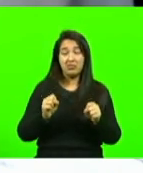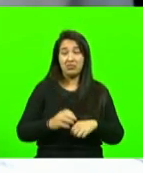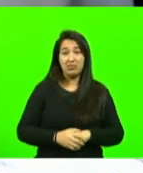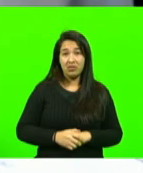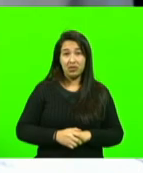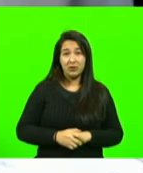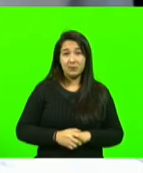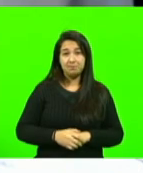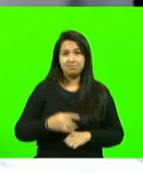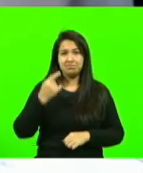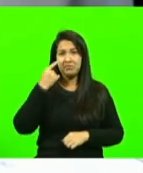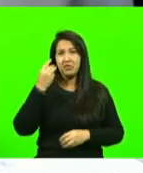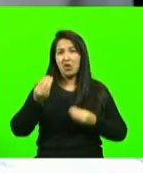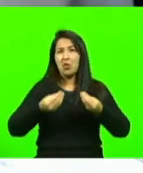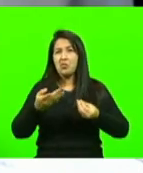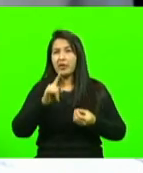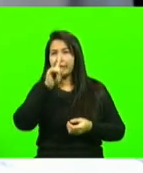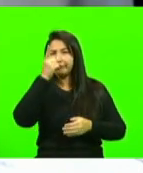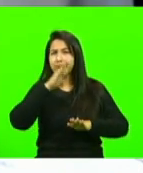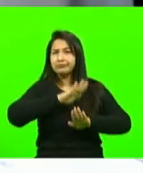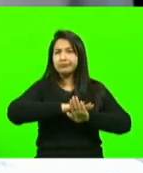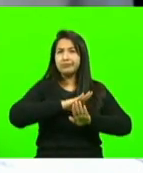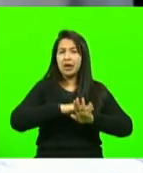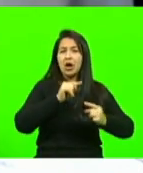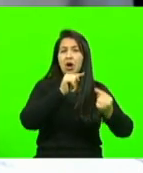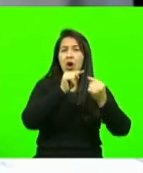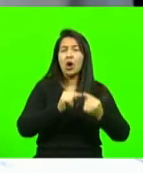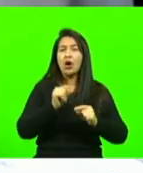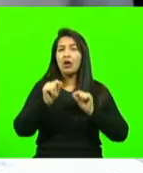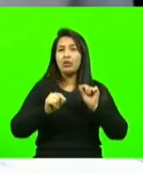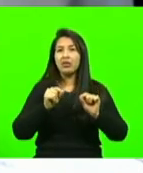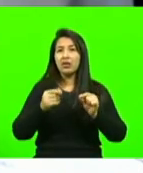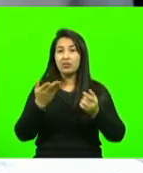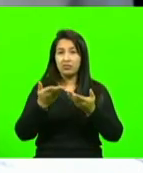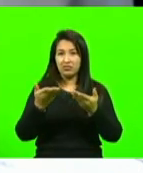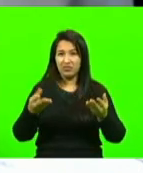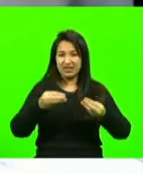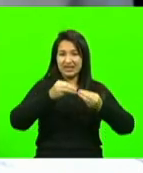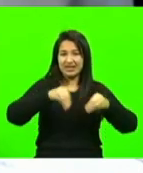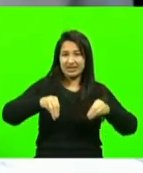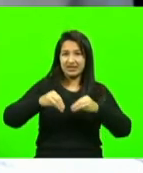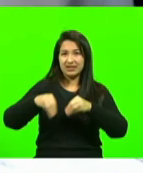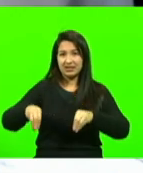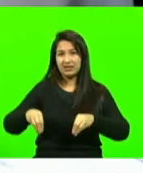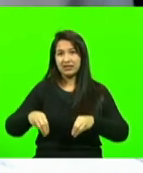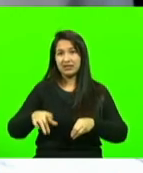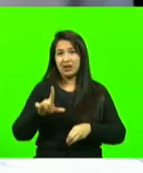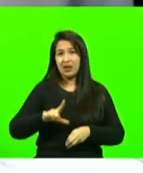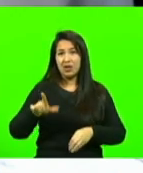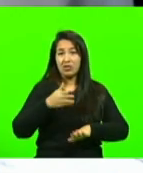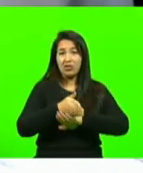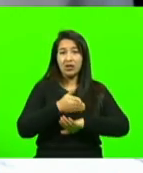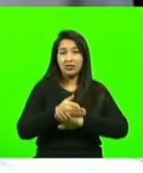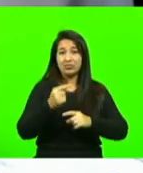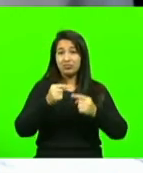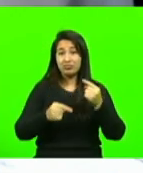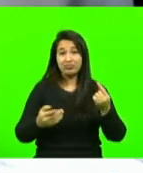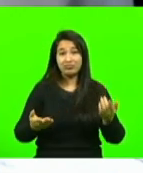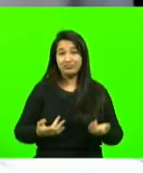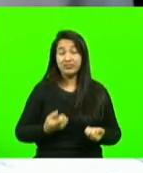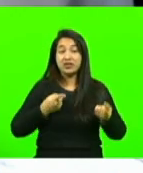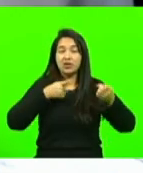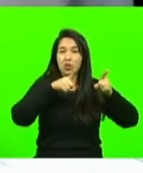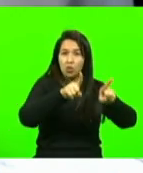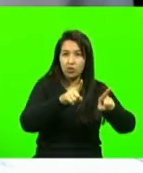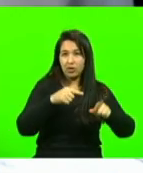ou da posição ideológica do governo você desmonta completamente essa lógica de acesso e ao atracar no serviço público